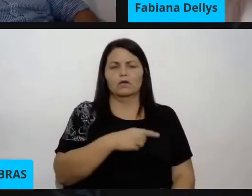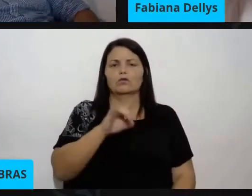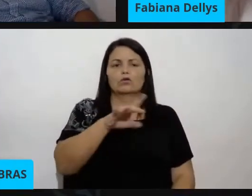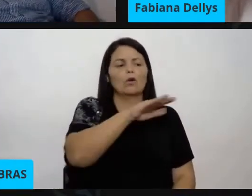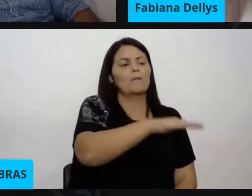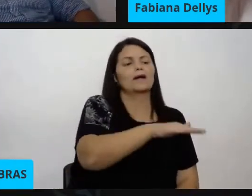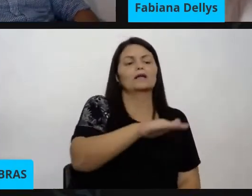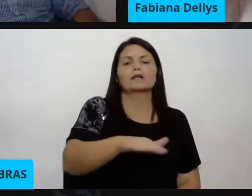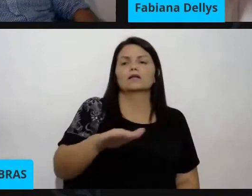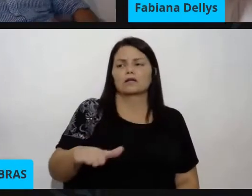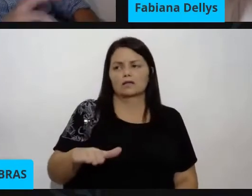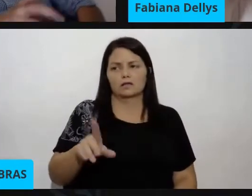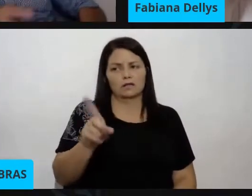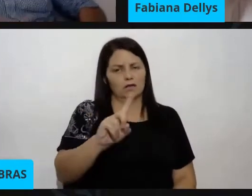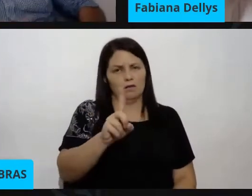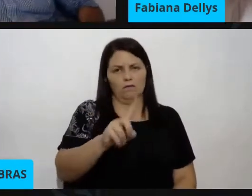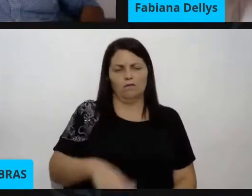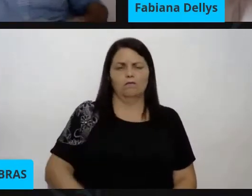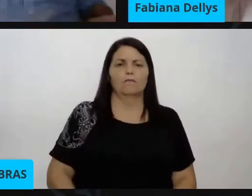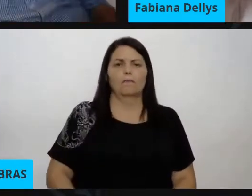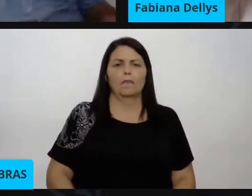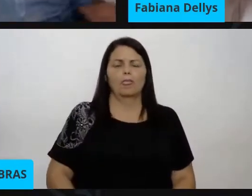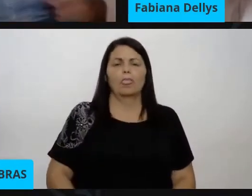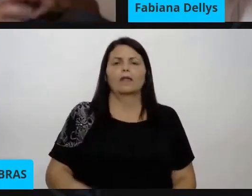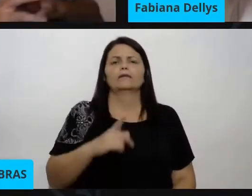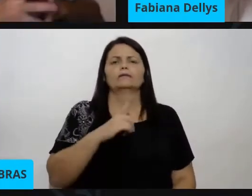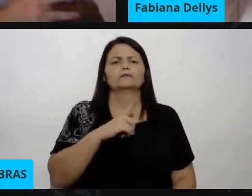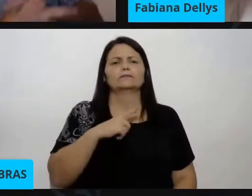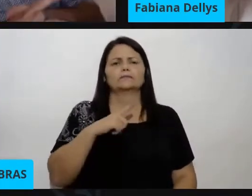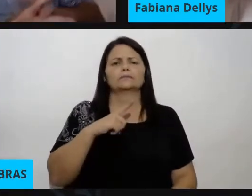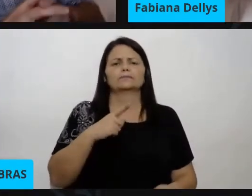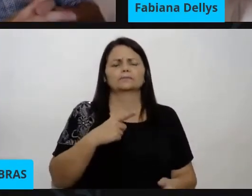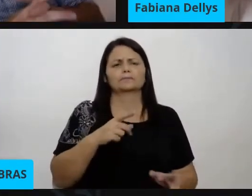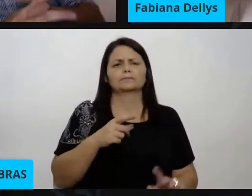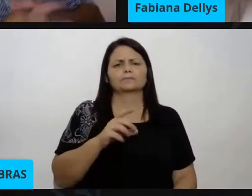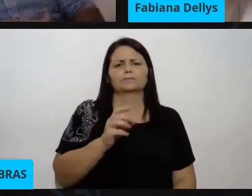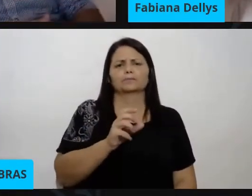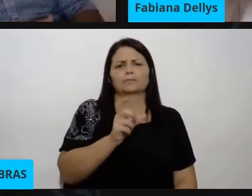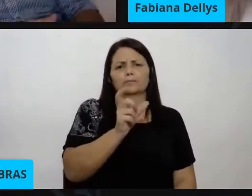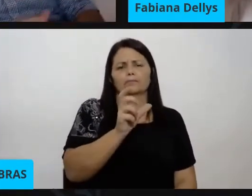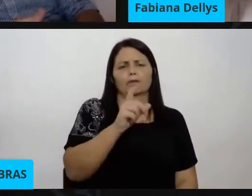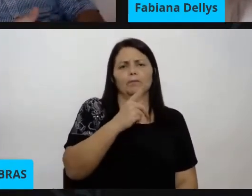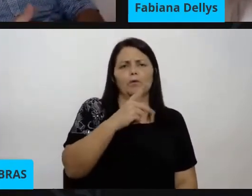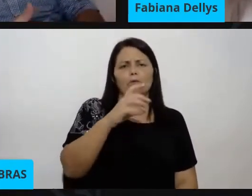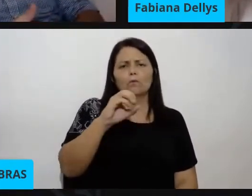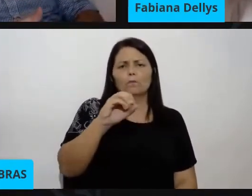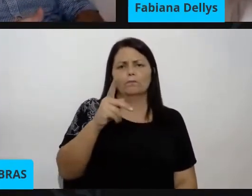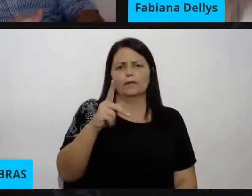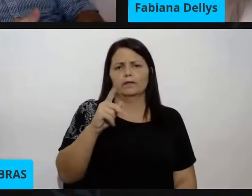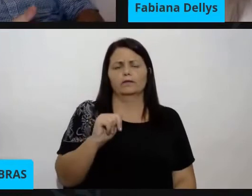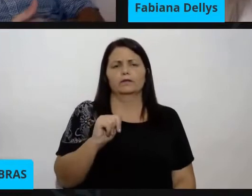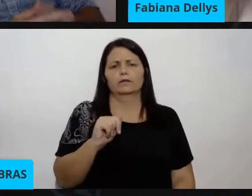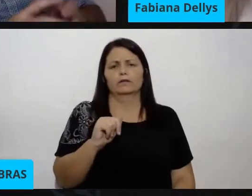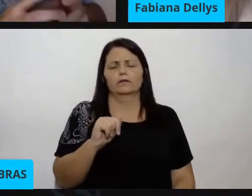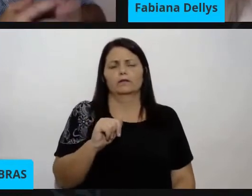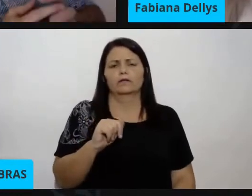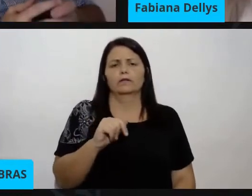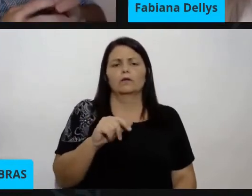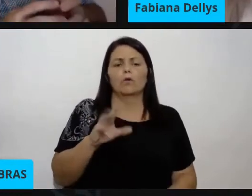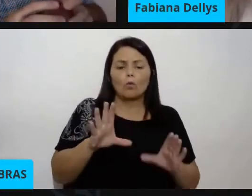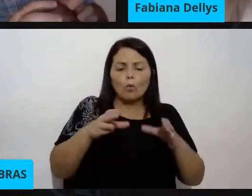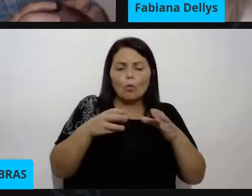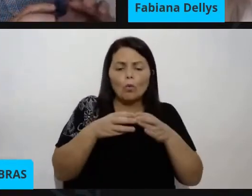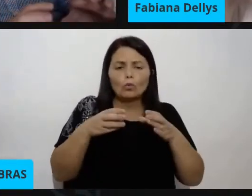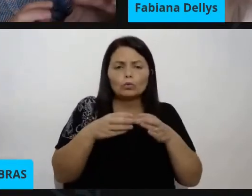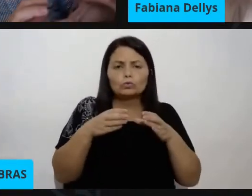não. Existe um conceito que é em inglês, o termo chama coping. O coping é o